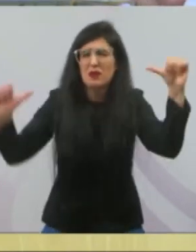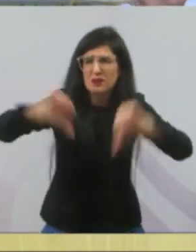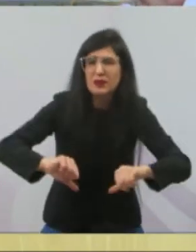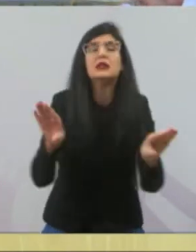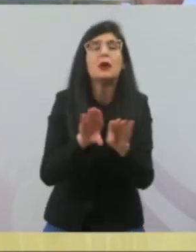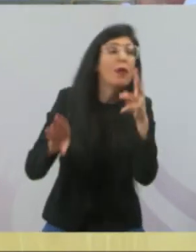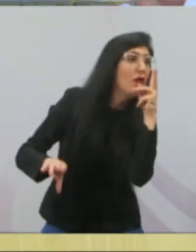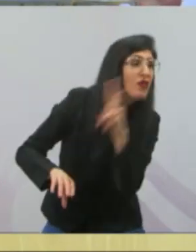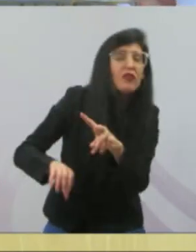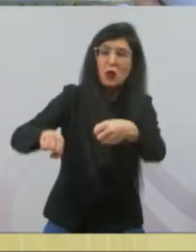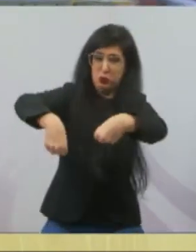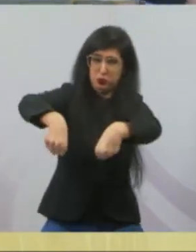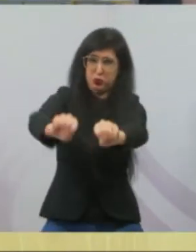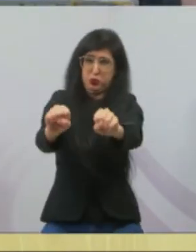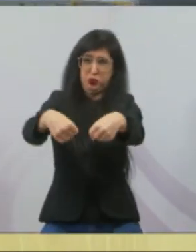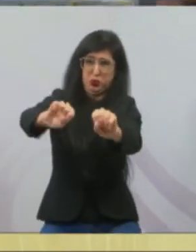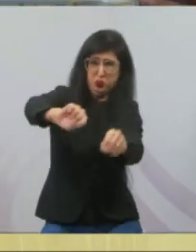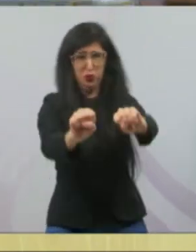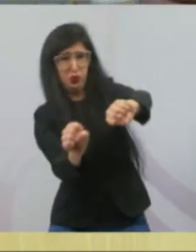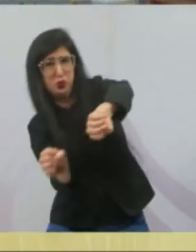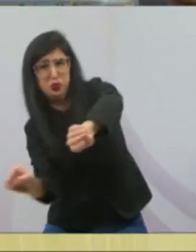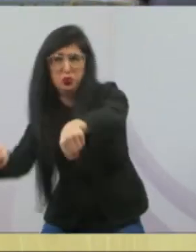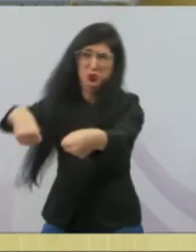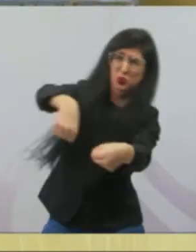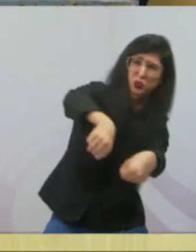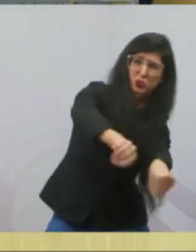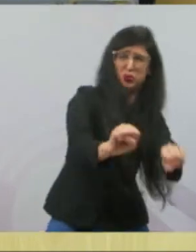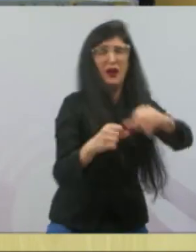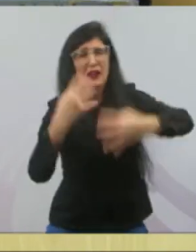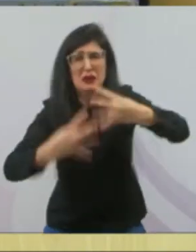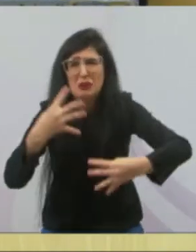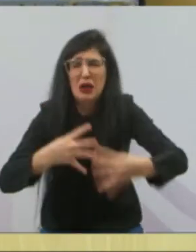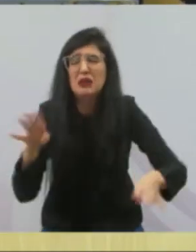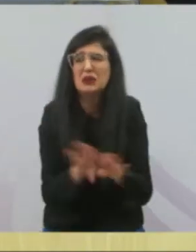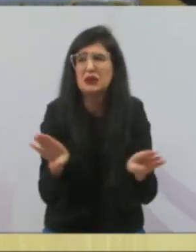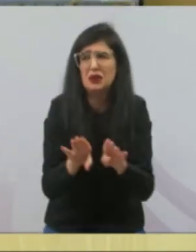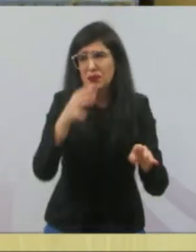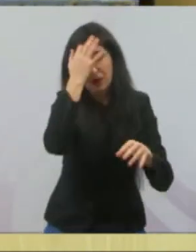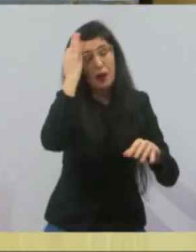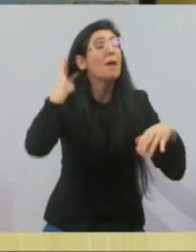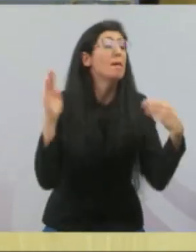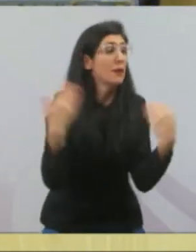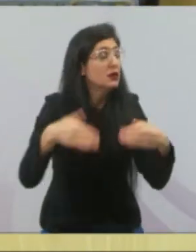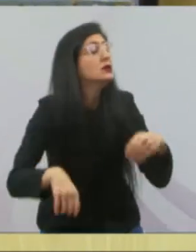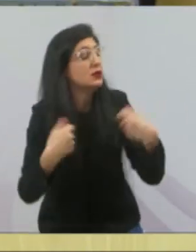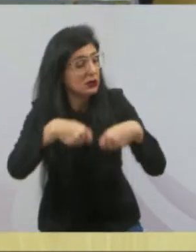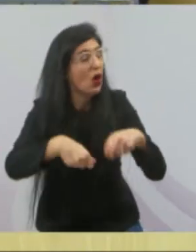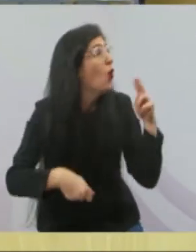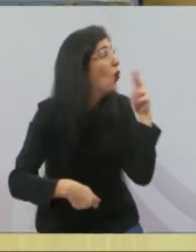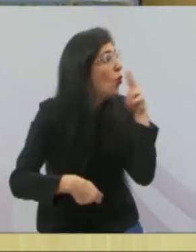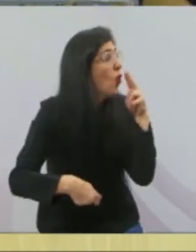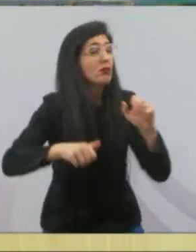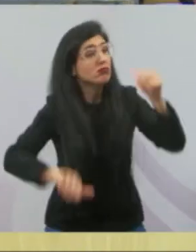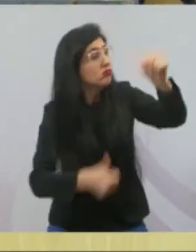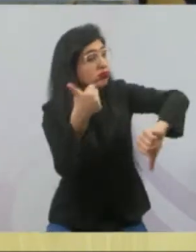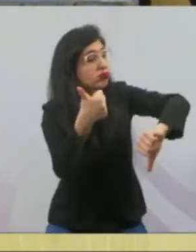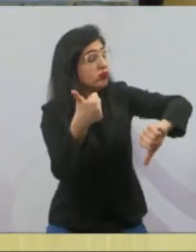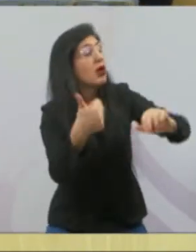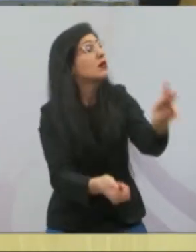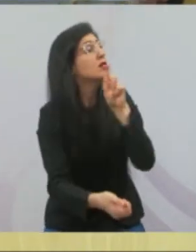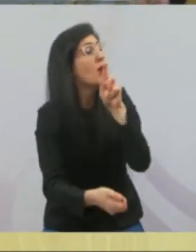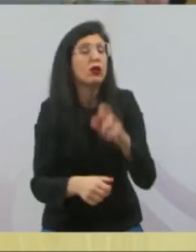essa intercorrência no estabelecimento de ter inundado novamente, porém eu venho acompanhando todo o trabalho com a ASPAD. Ela